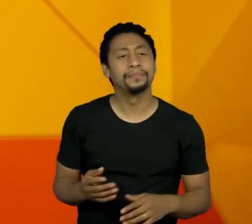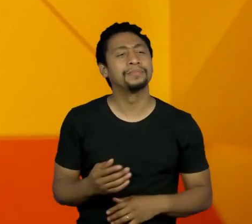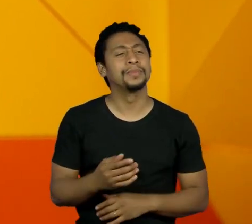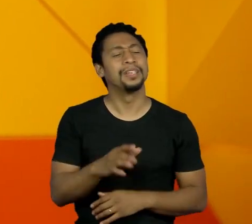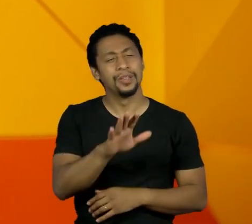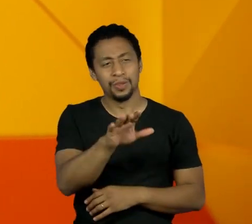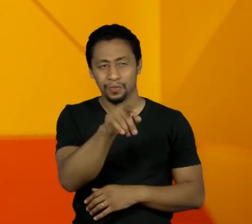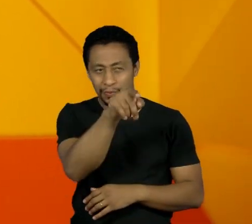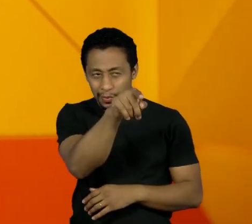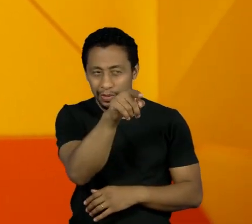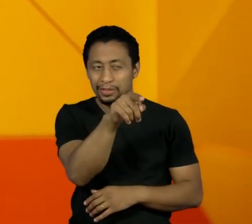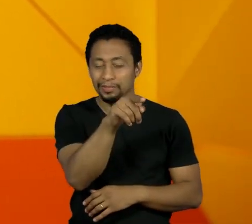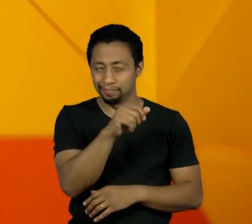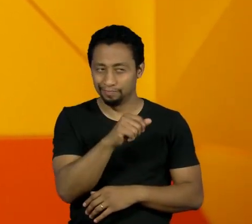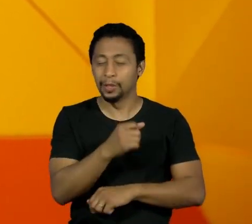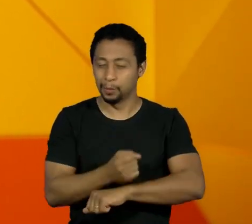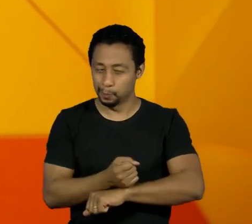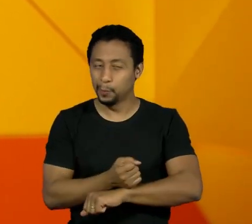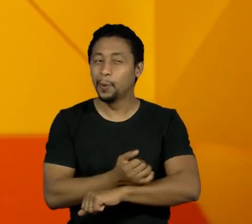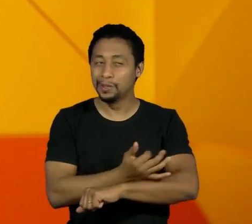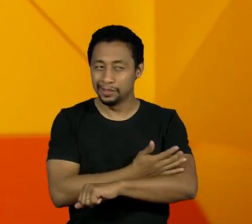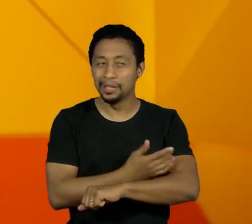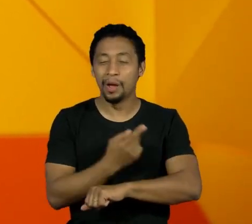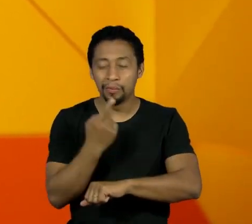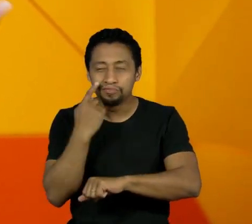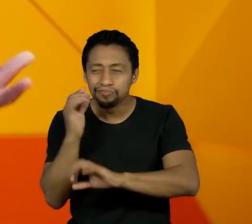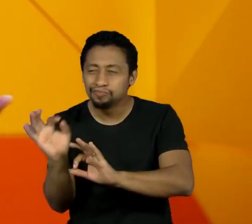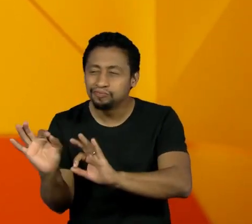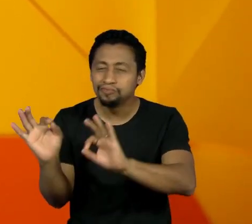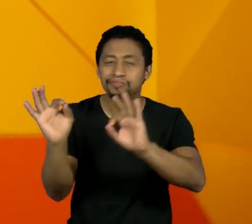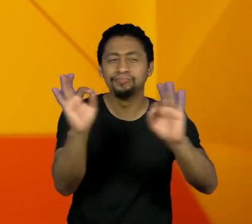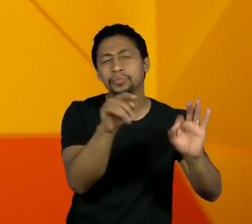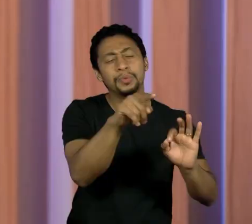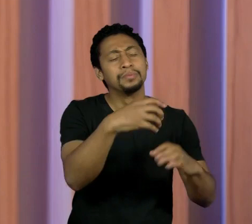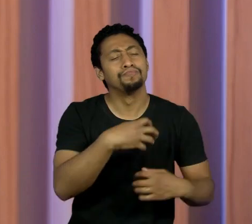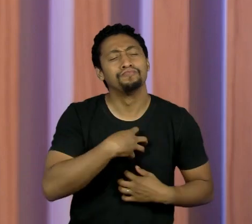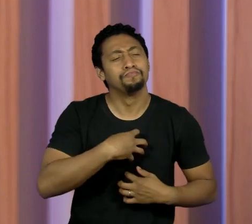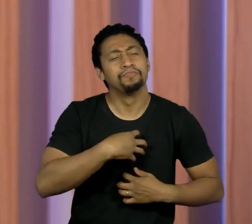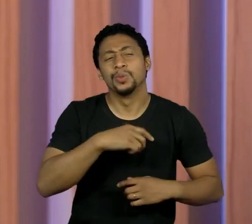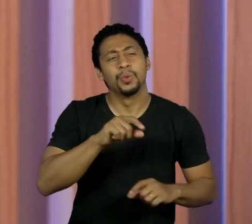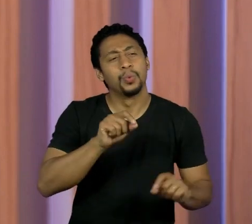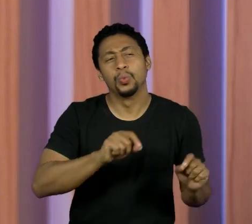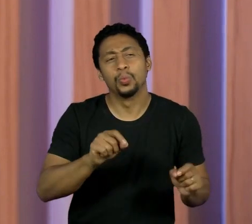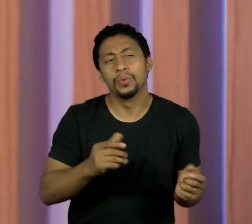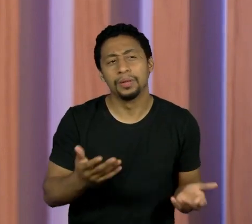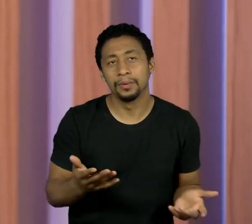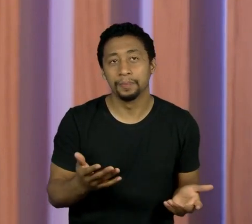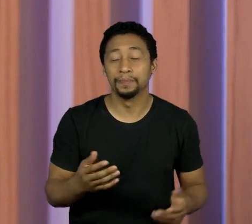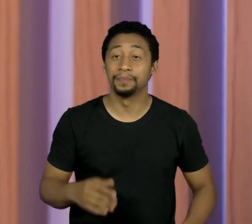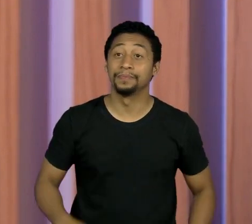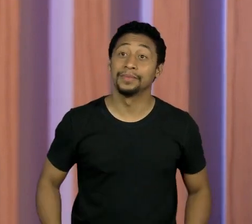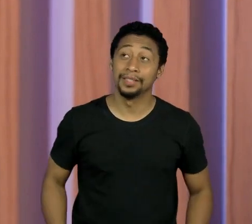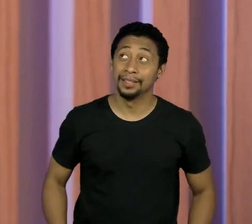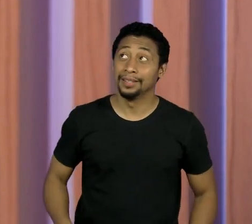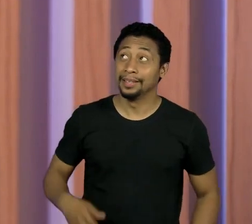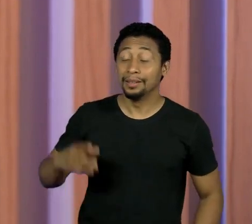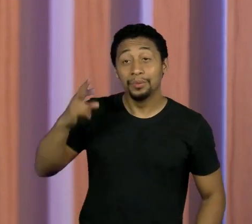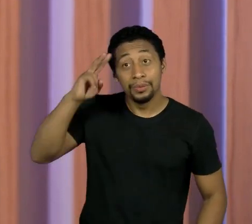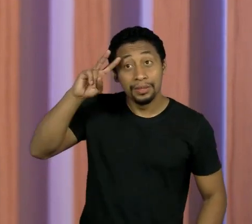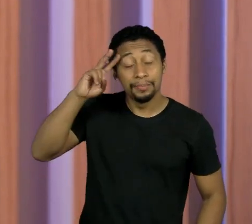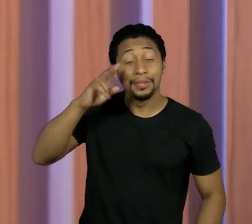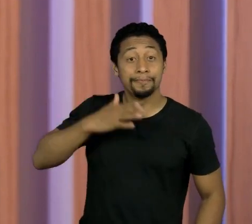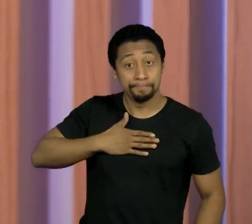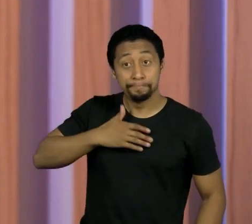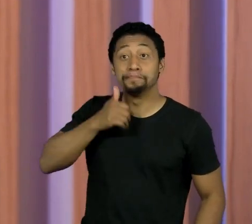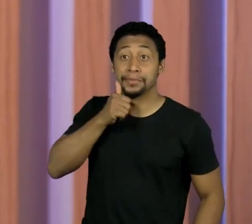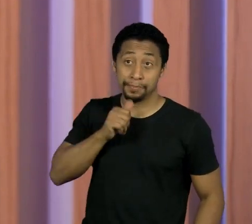você ficou muito emocionada enquanto passava essa reportagem. O que você sentiu? Lembrei muito da minha mãe e lembrei dessa força